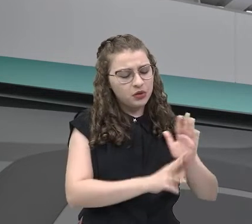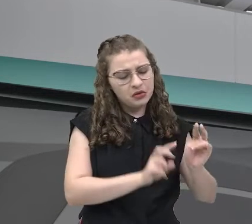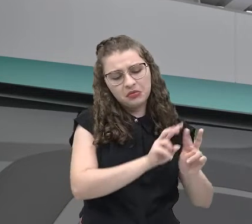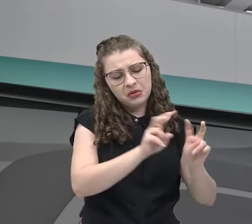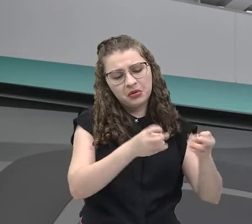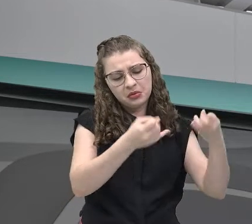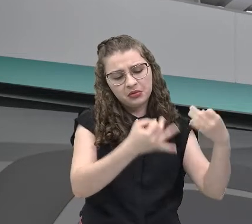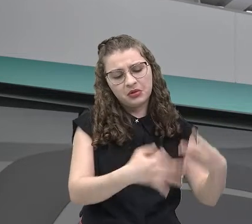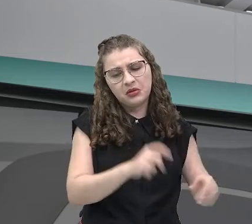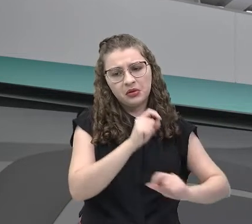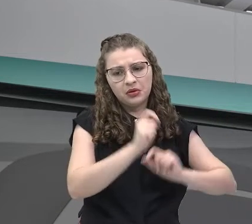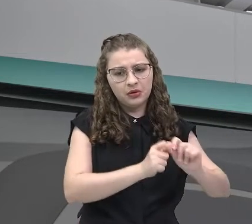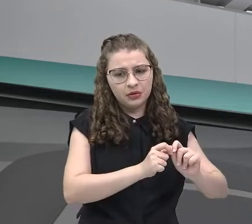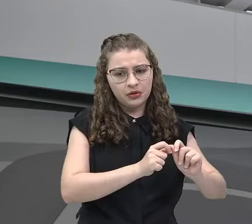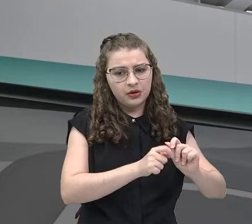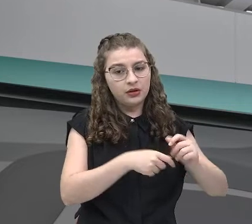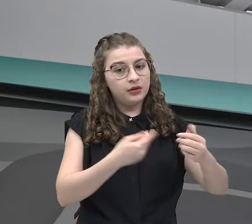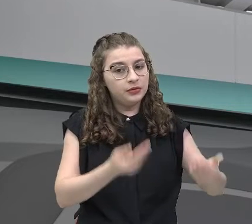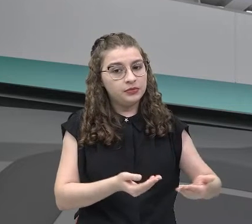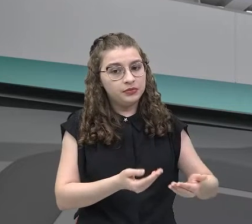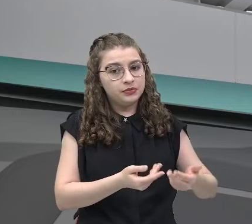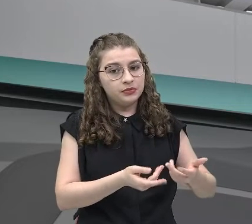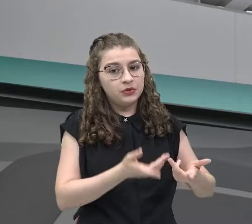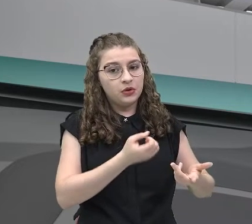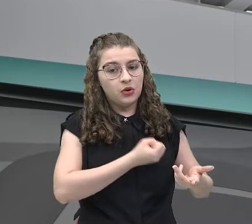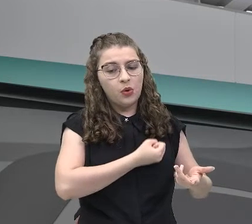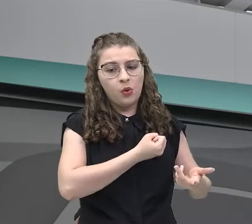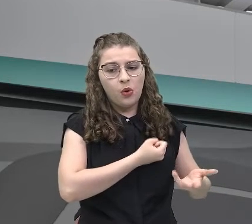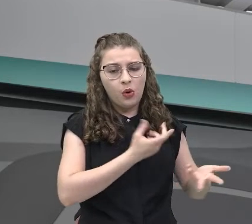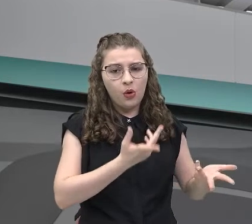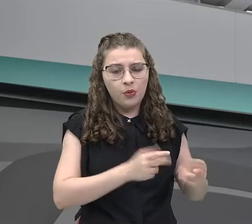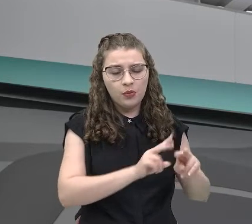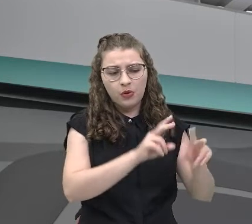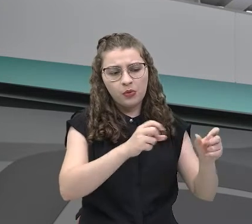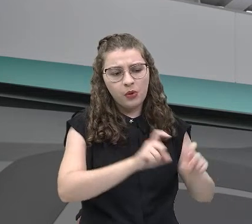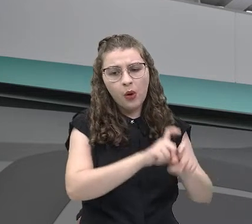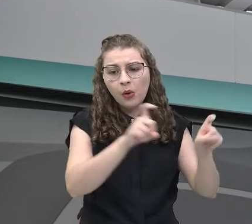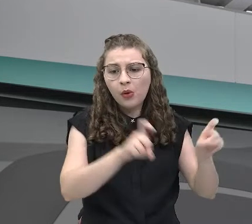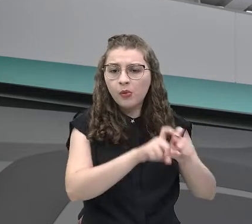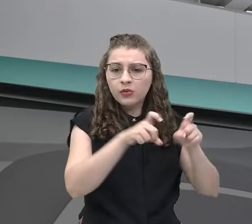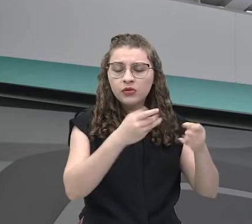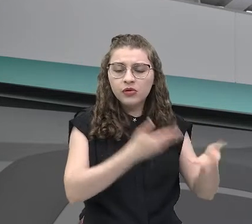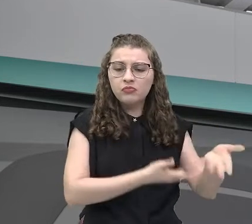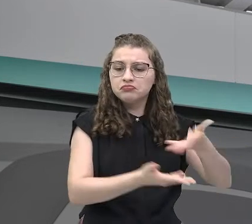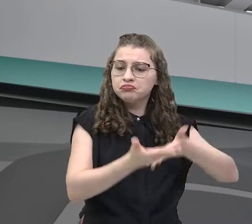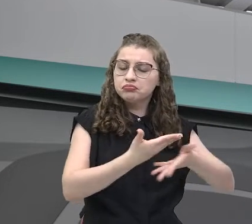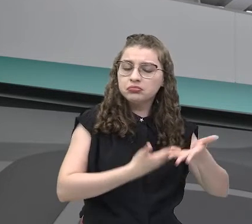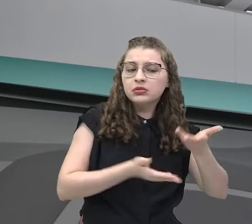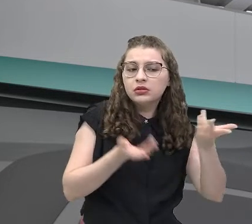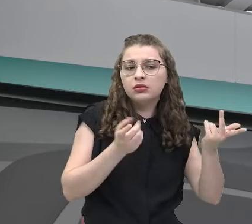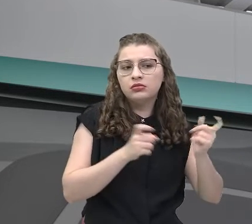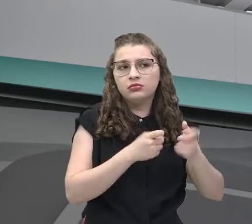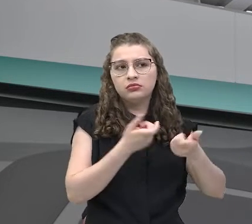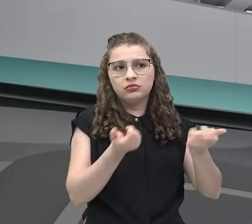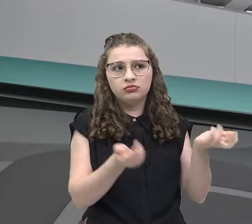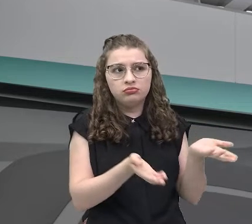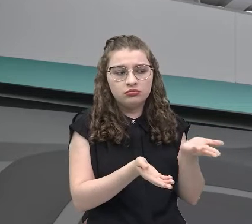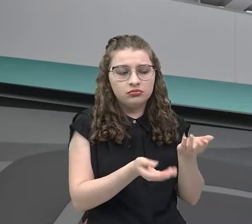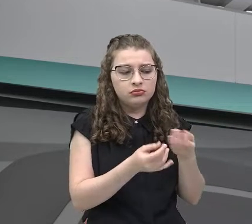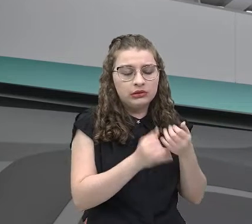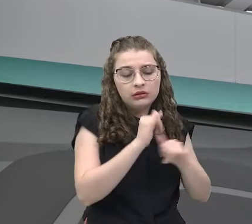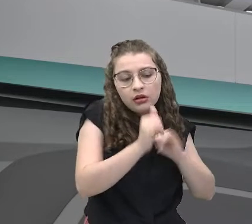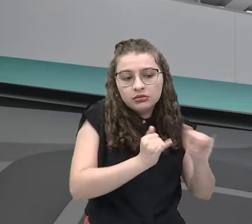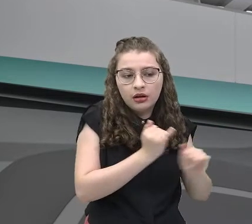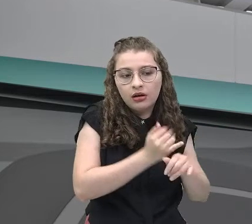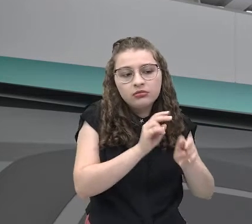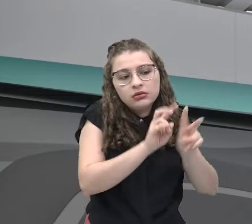falar. Então, ele quer falar sobre computador, ele quer falar sobre relacionamento, ele quer falar sobre